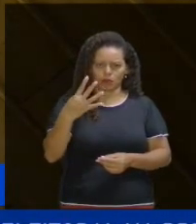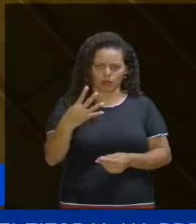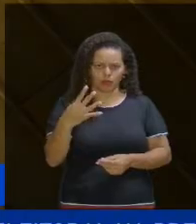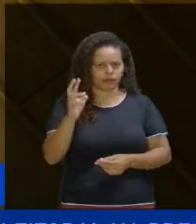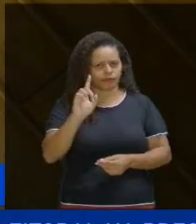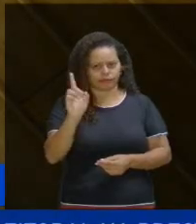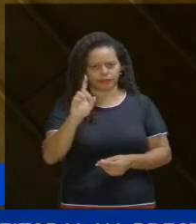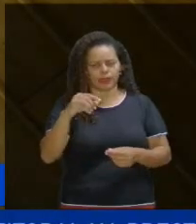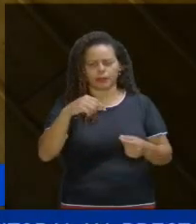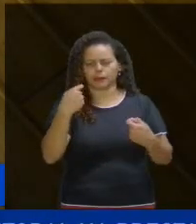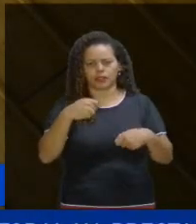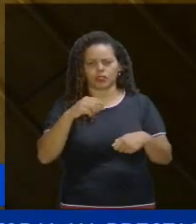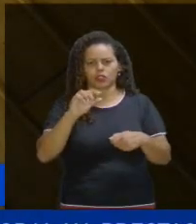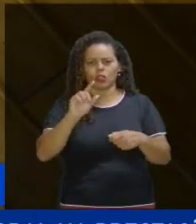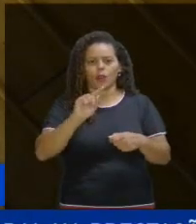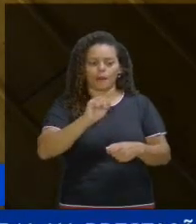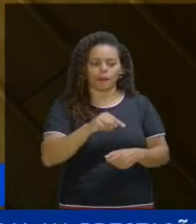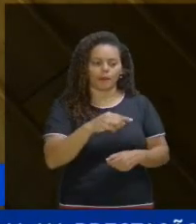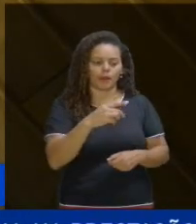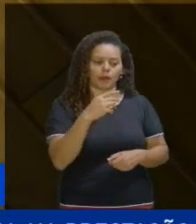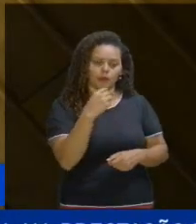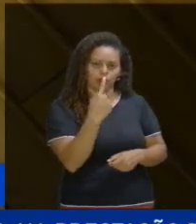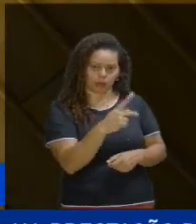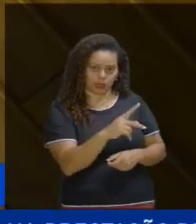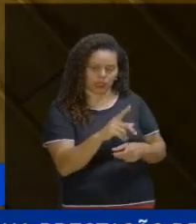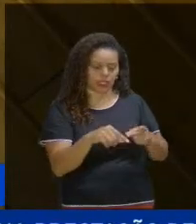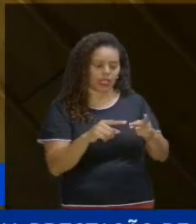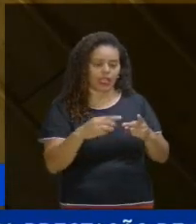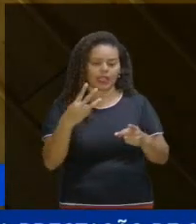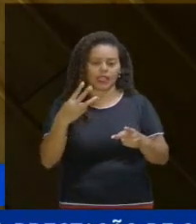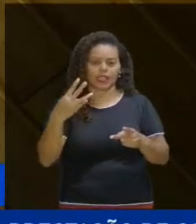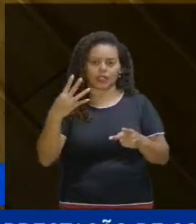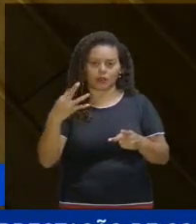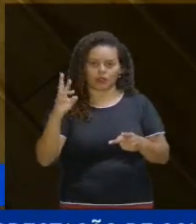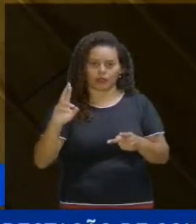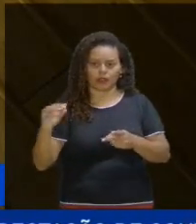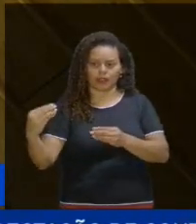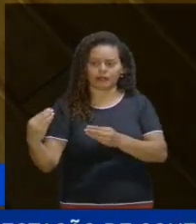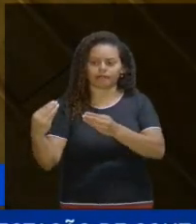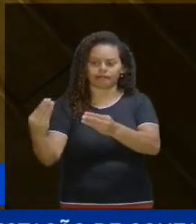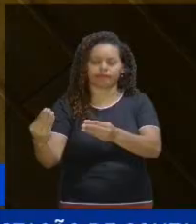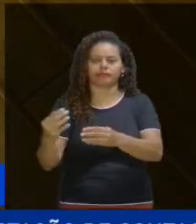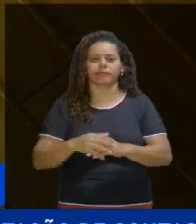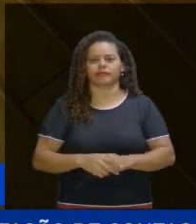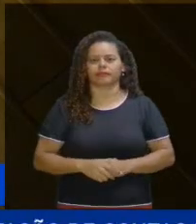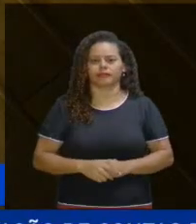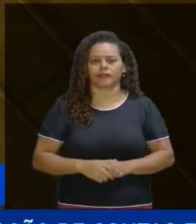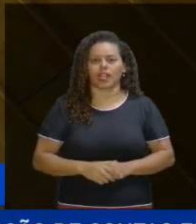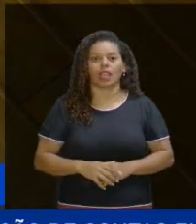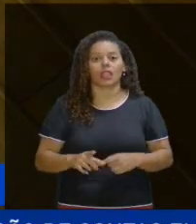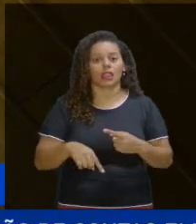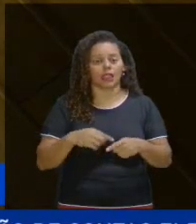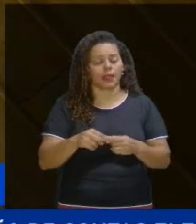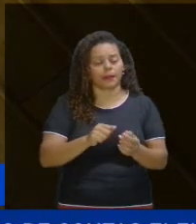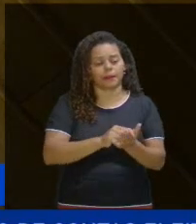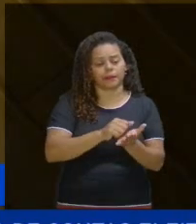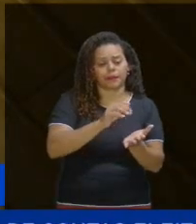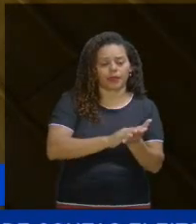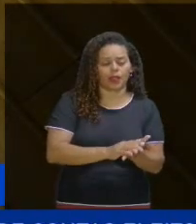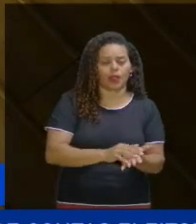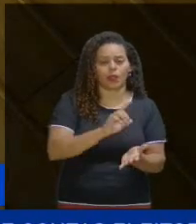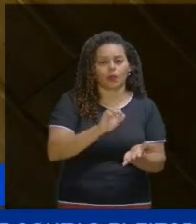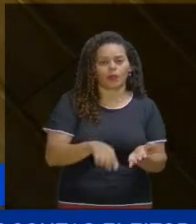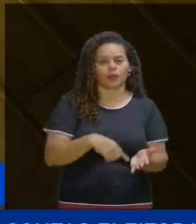R$34. Por entender que seriam os embargos de declaração proteratório, ainda aplicou uma multa de um valor de um salário